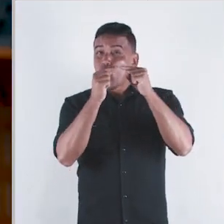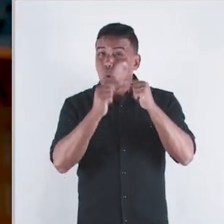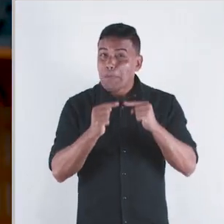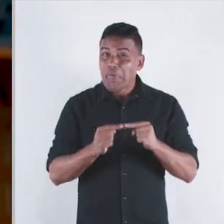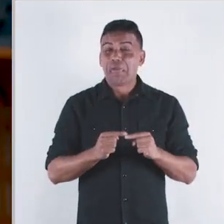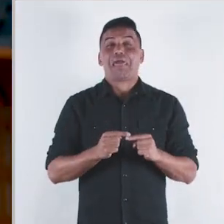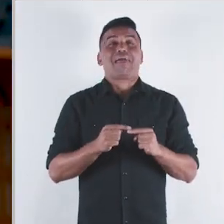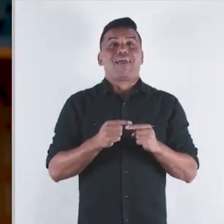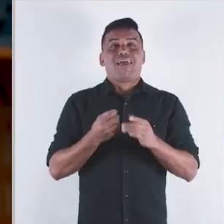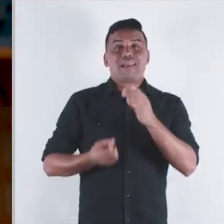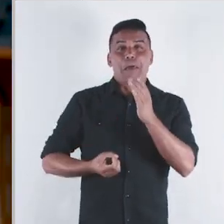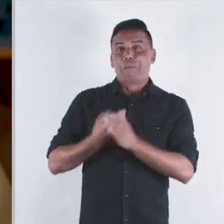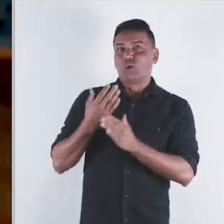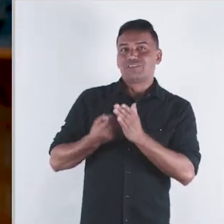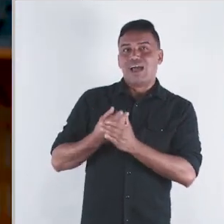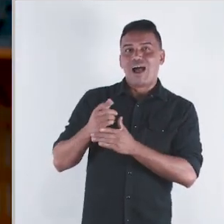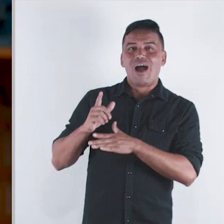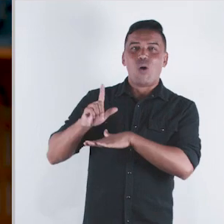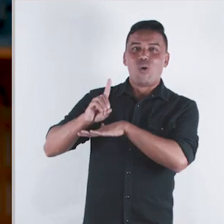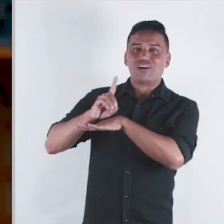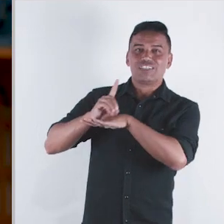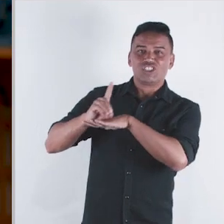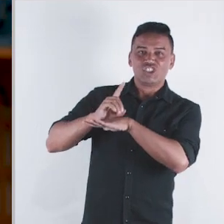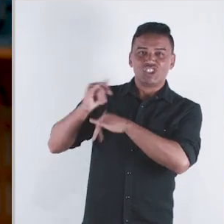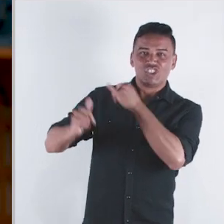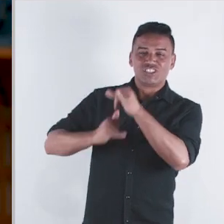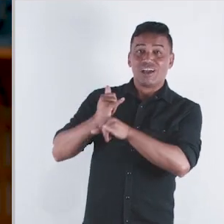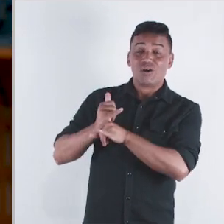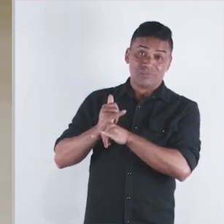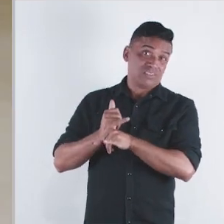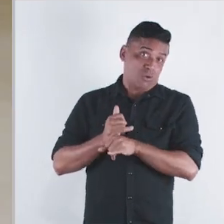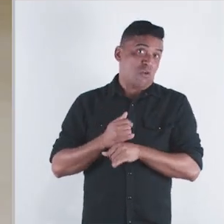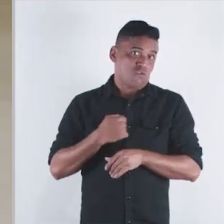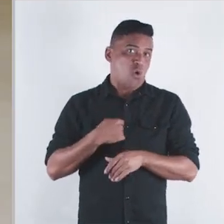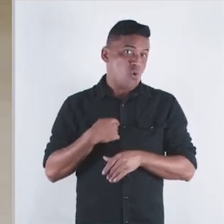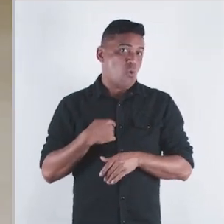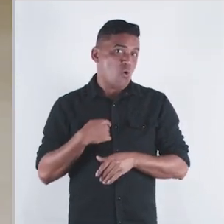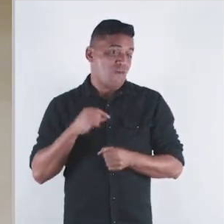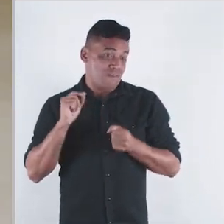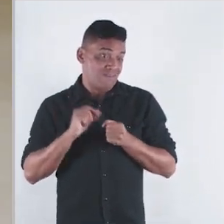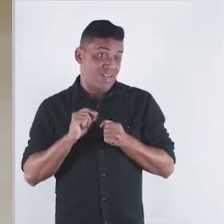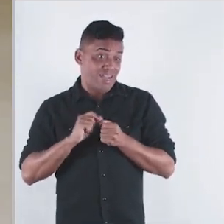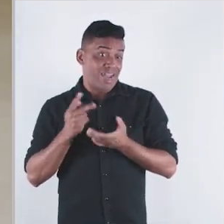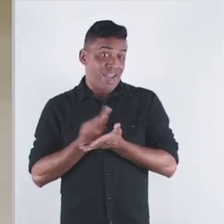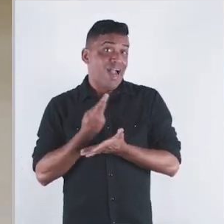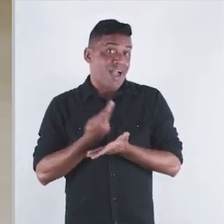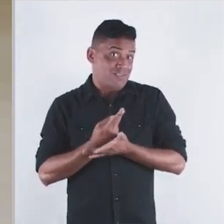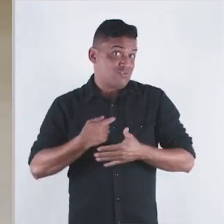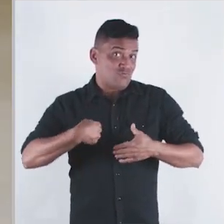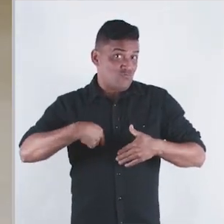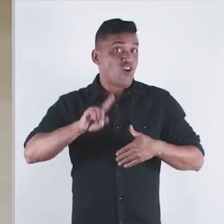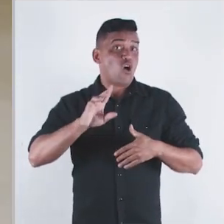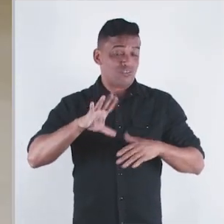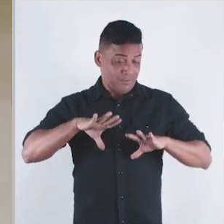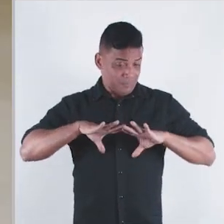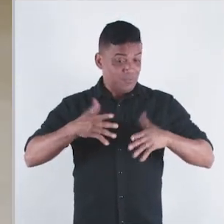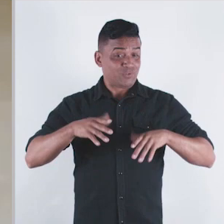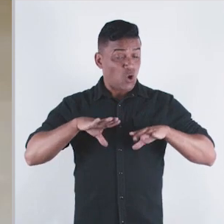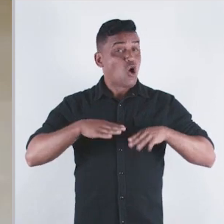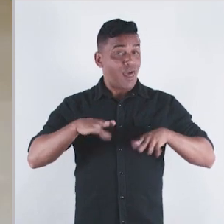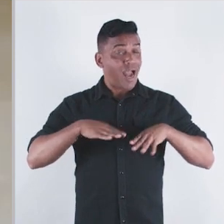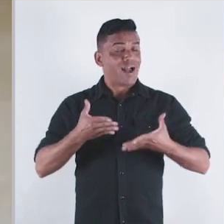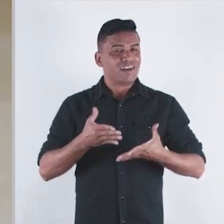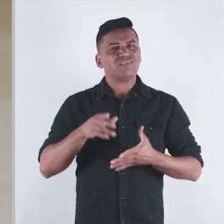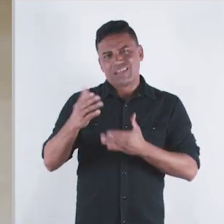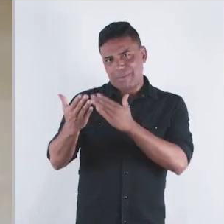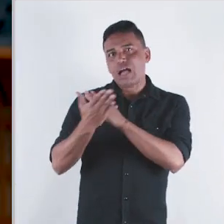produção. Mas eu vou cometer esse erro, porque Não é um erro. você pode até me ajudar,